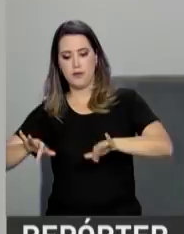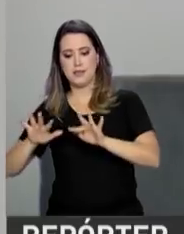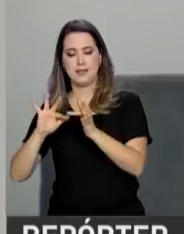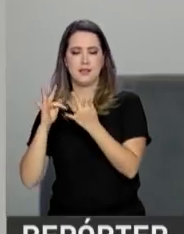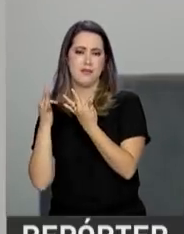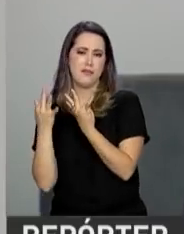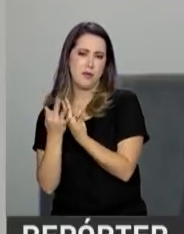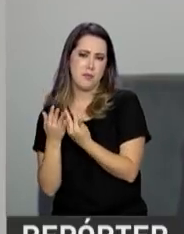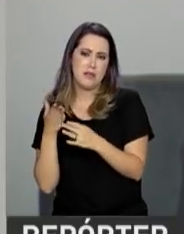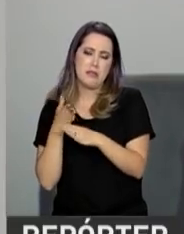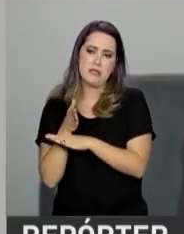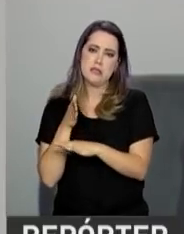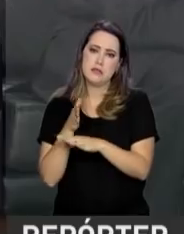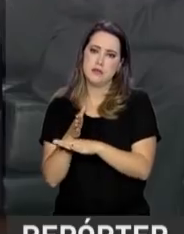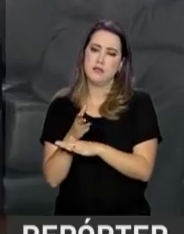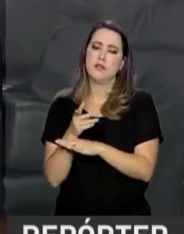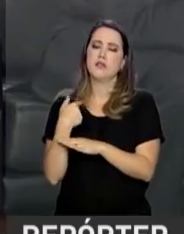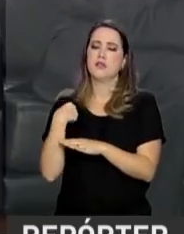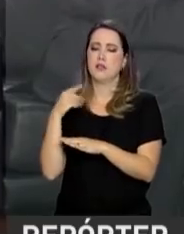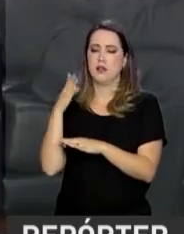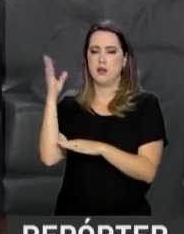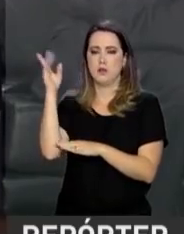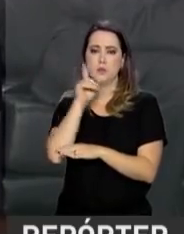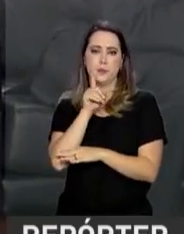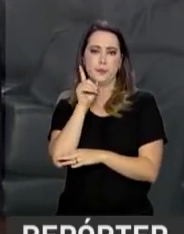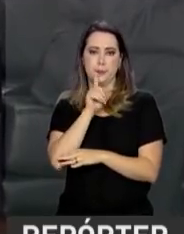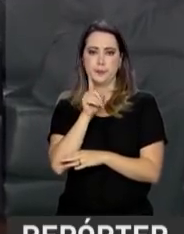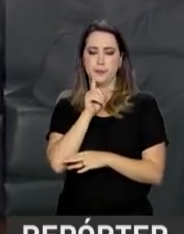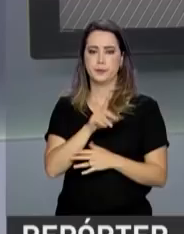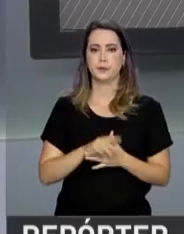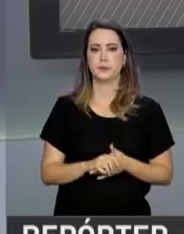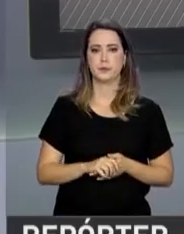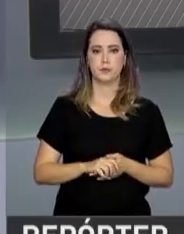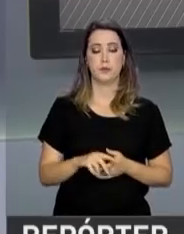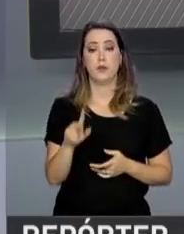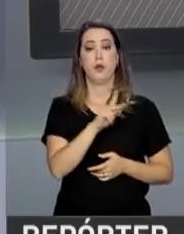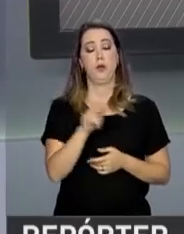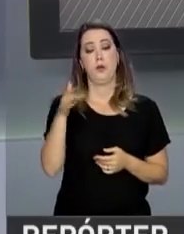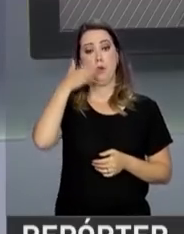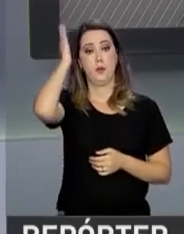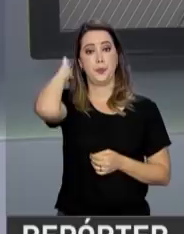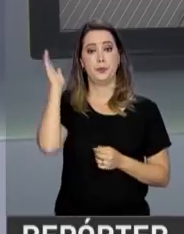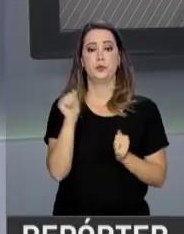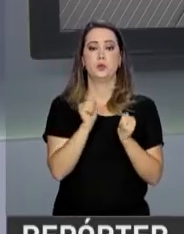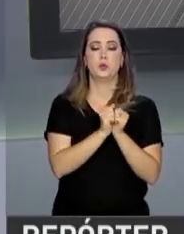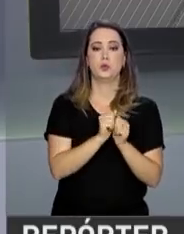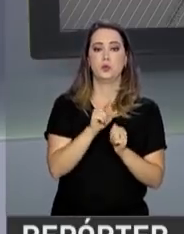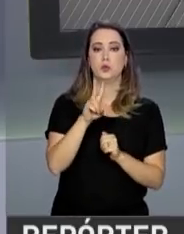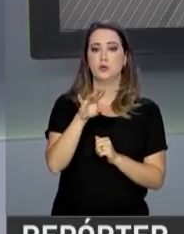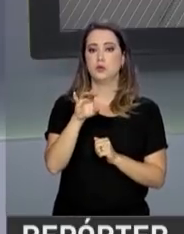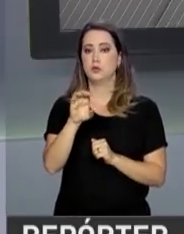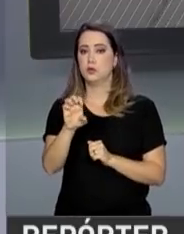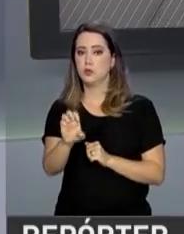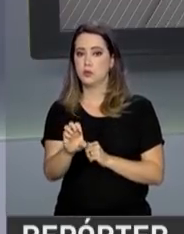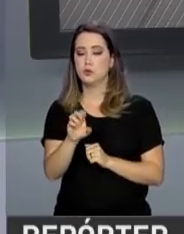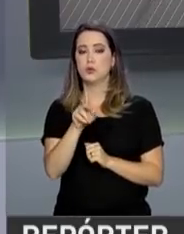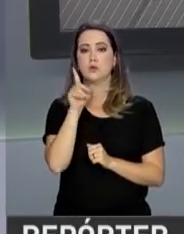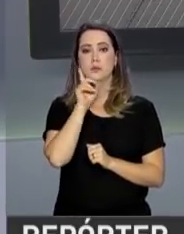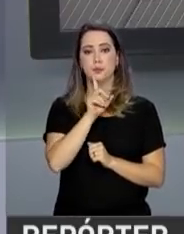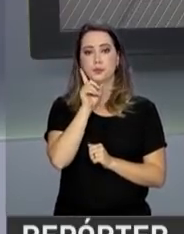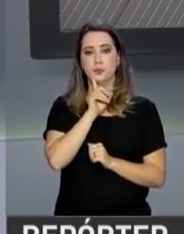pais que tentaram entrar de maneira ilegal nos estados unidos o presidente michel temer eo vice presidente norte americano